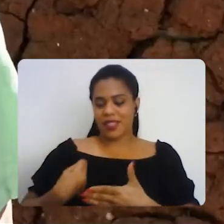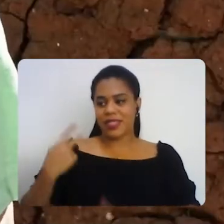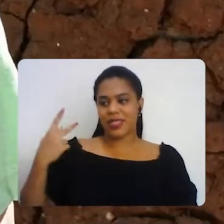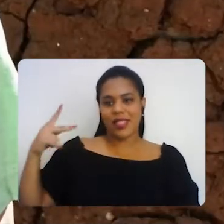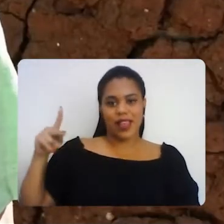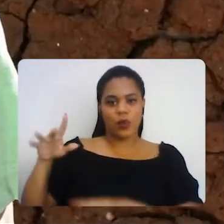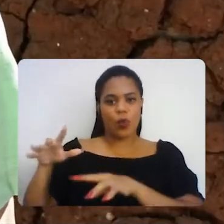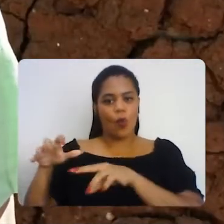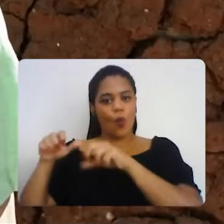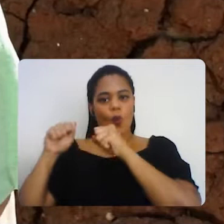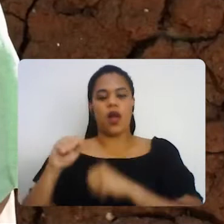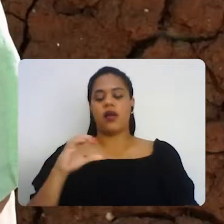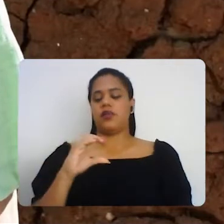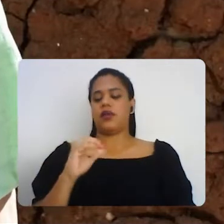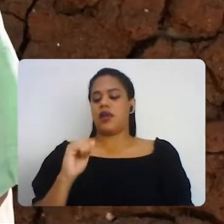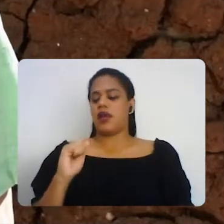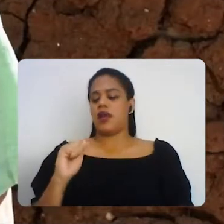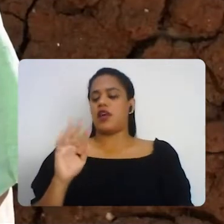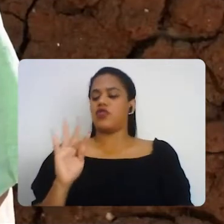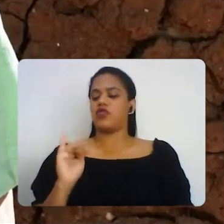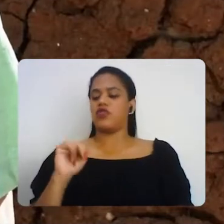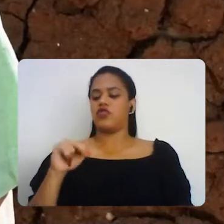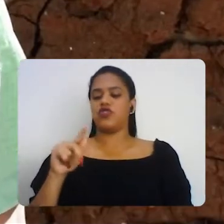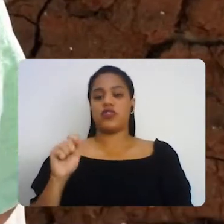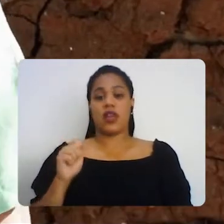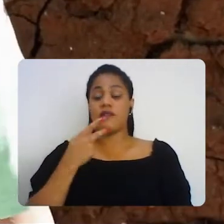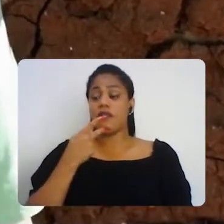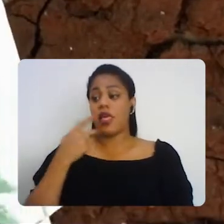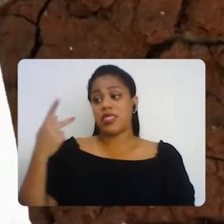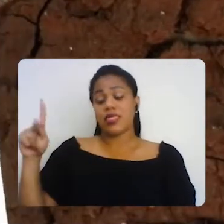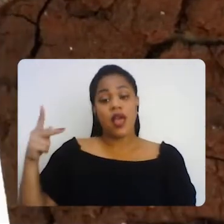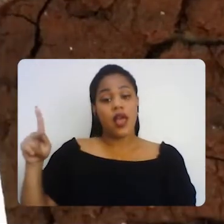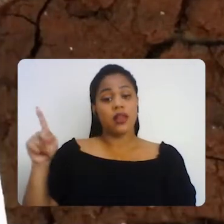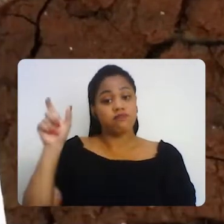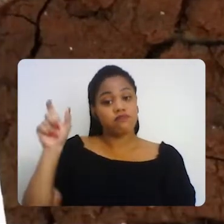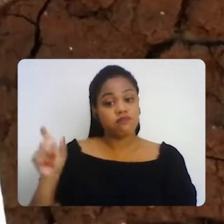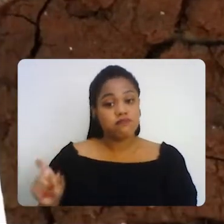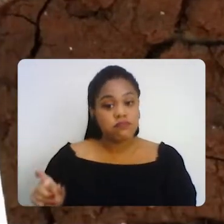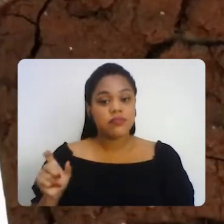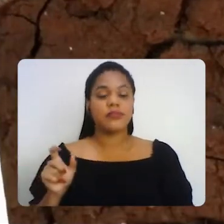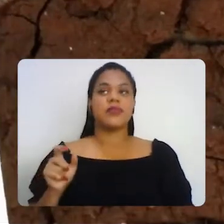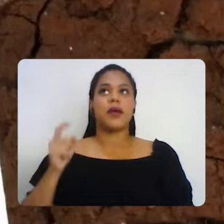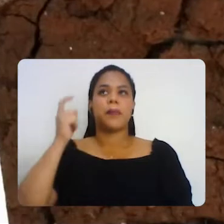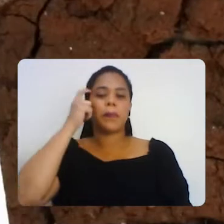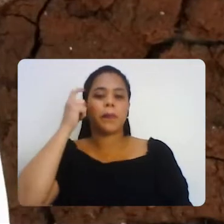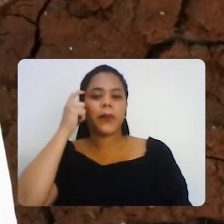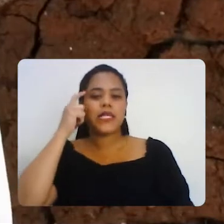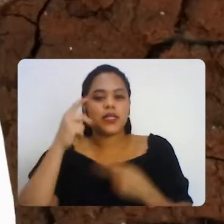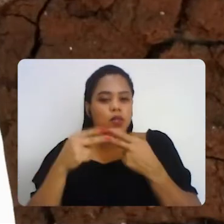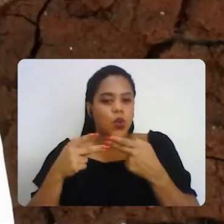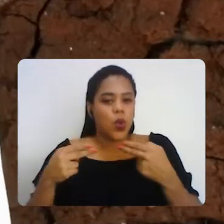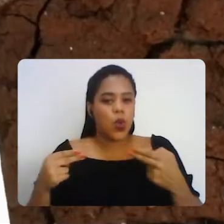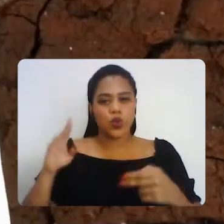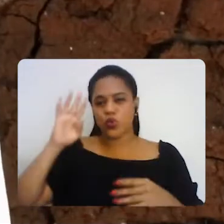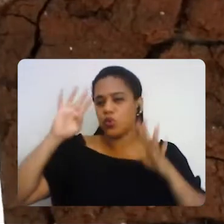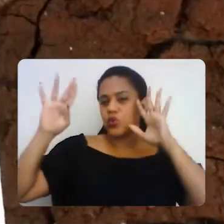trajetória no meio da caatinga, que é também uma trajetória através dele mesmo, né? Através do que ele